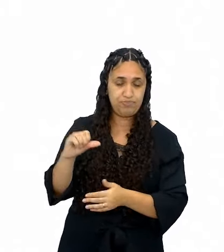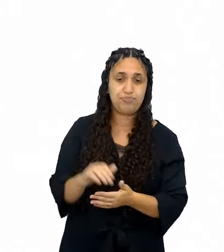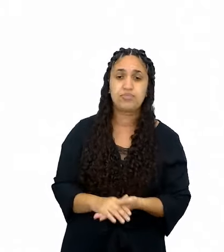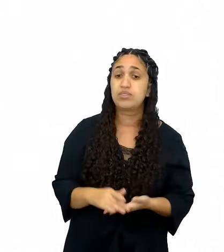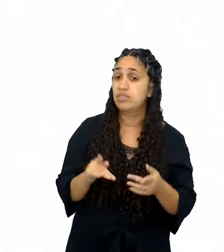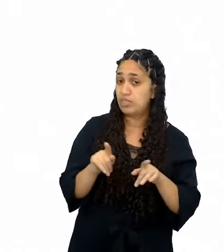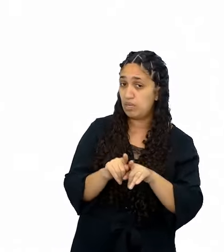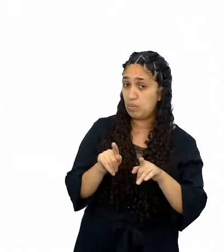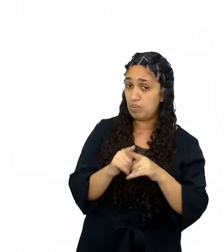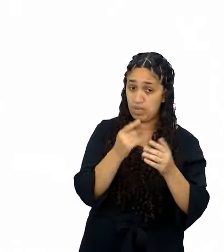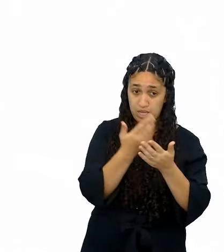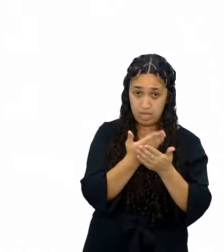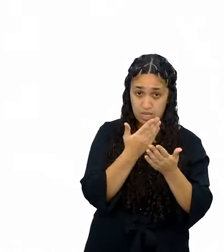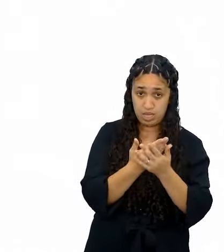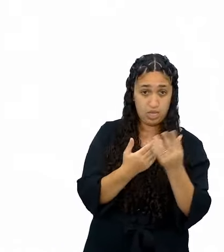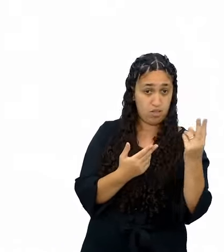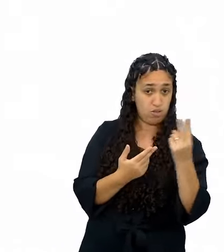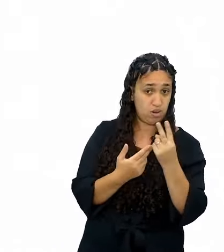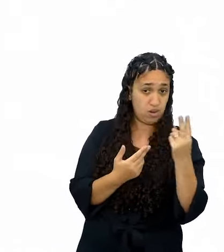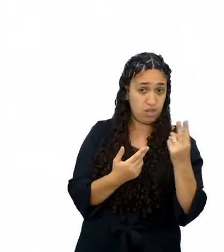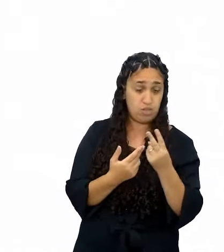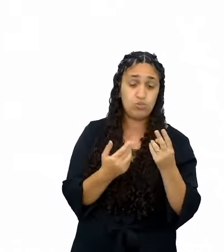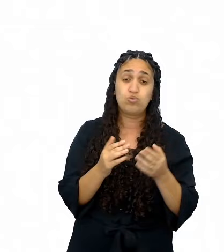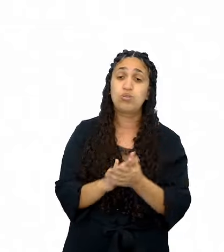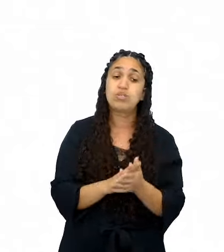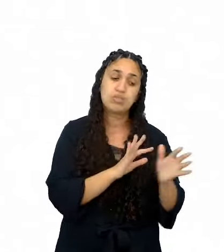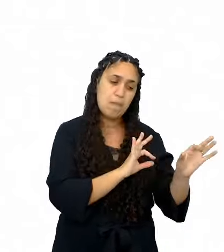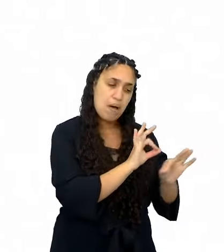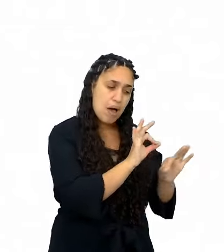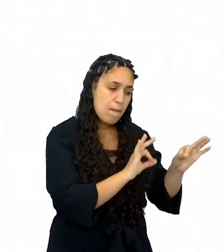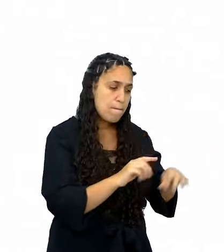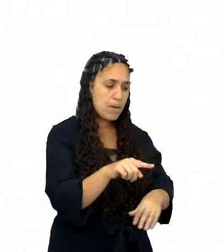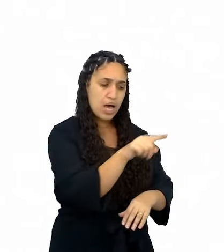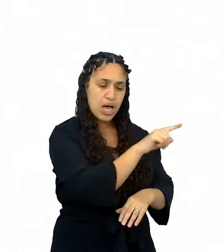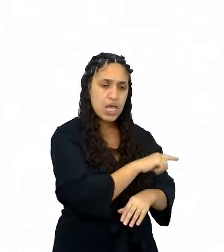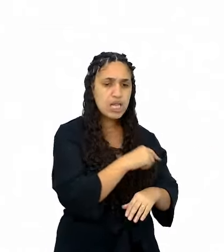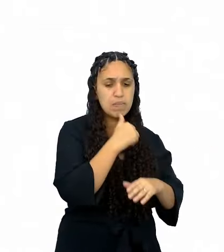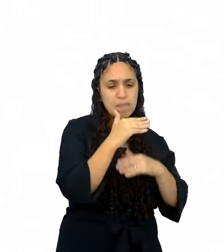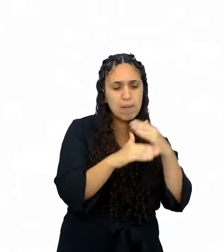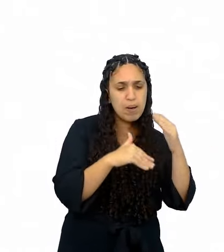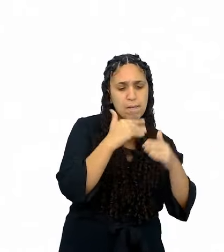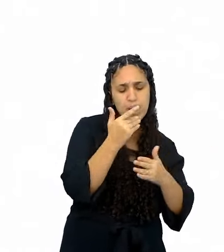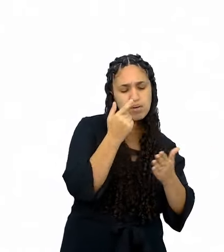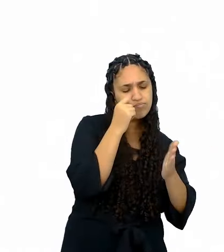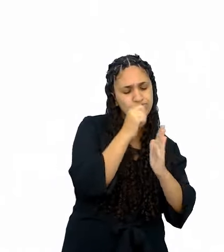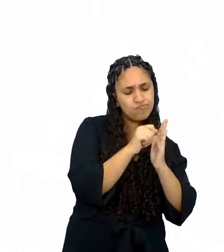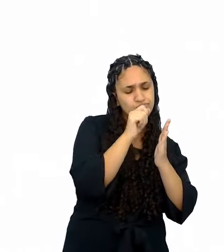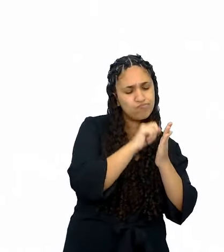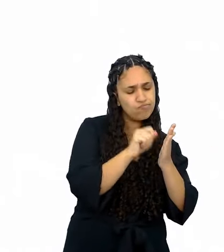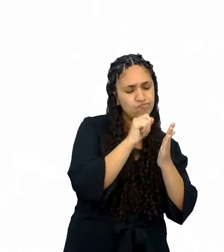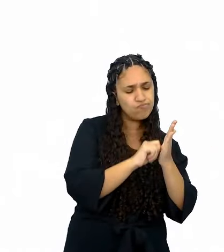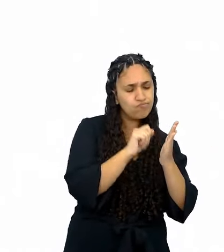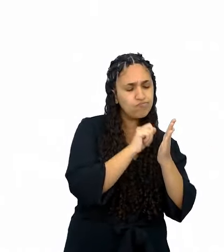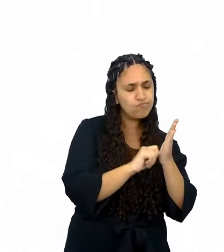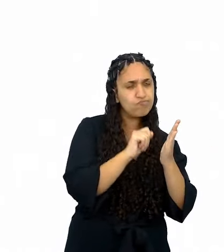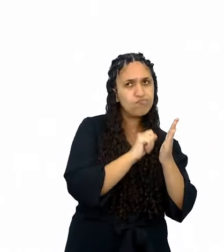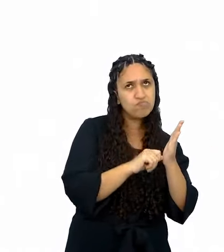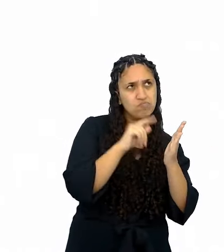escritores necessários à produção de um resumo, os grifos e os assuntos principais de cada